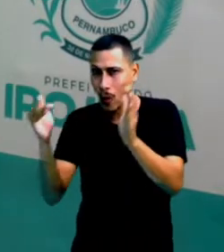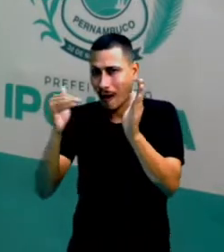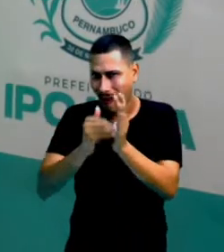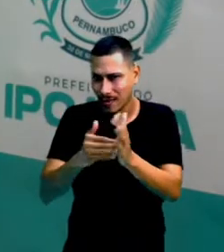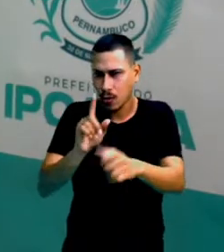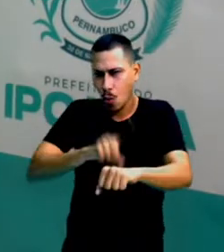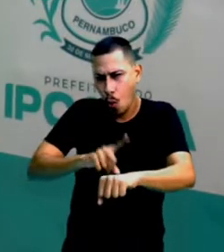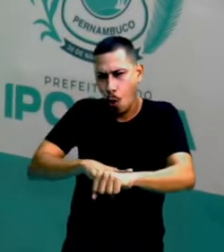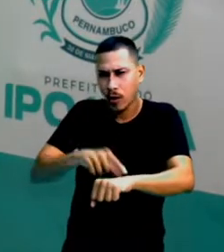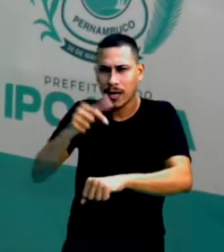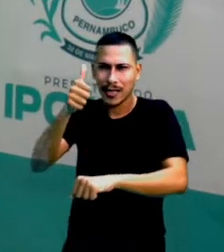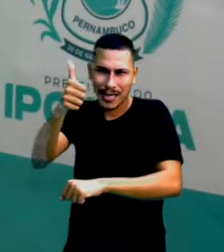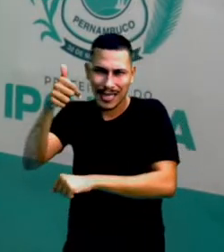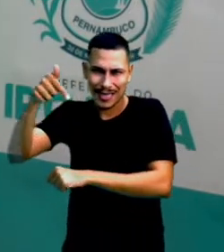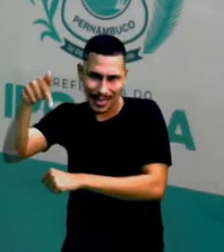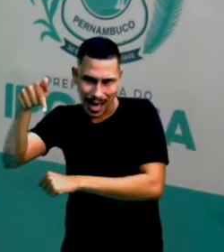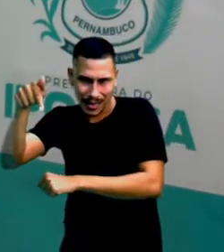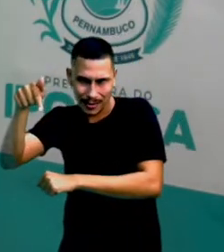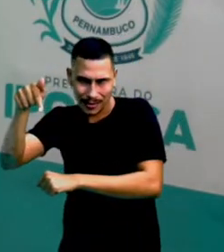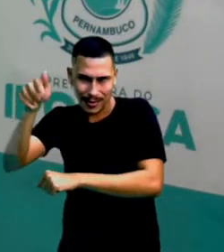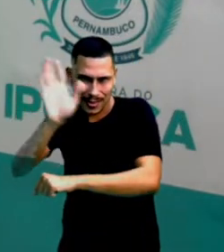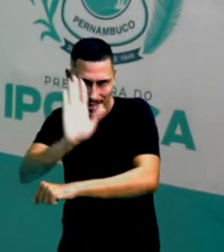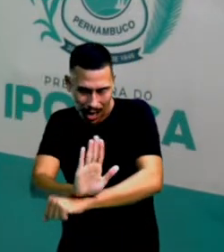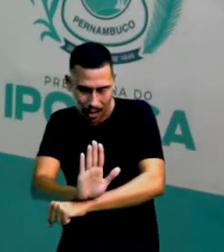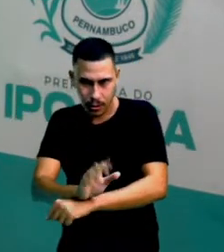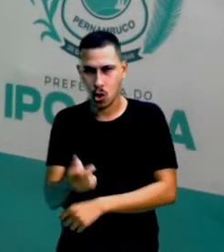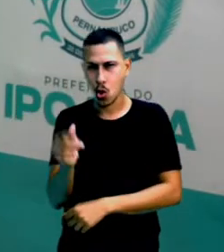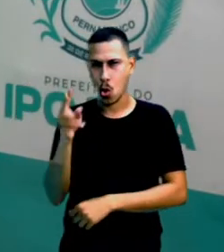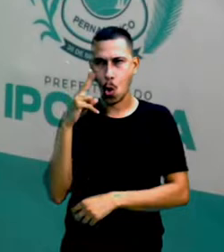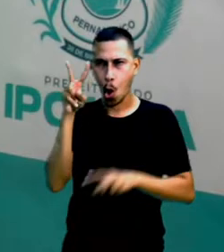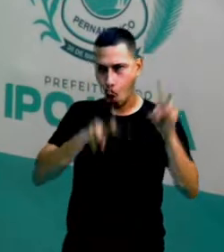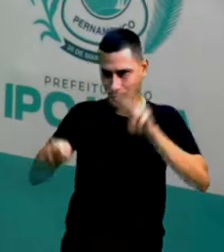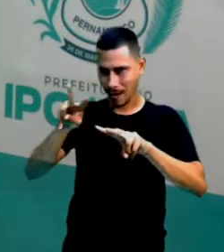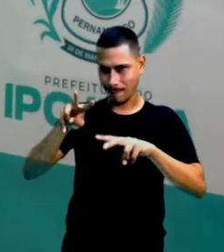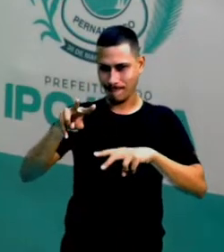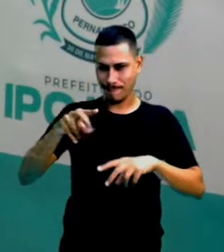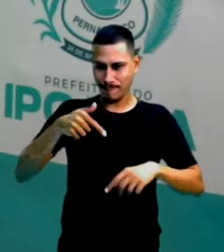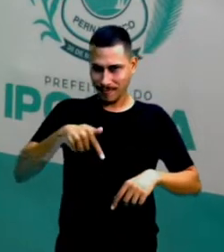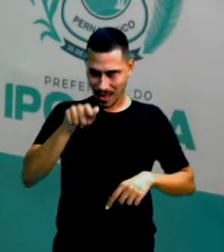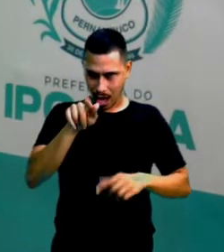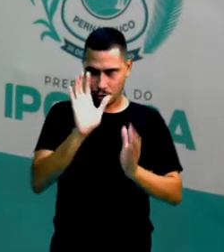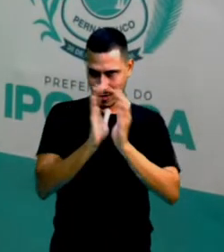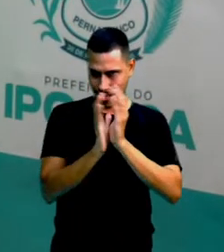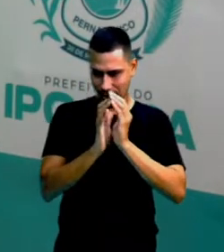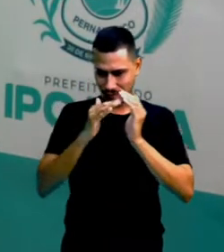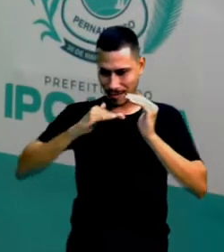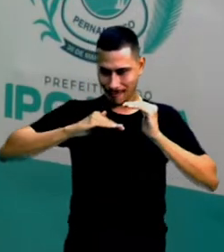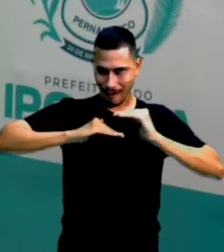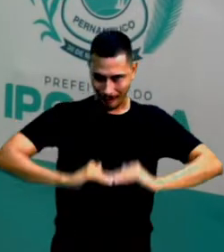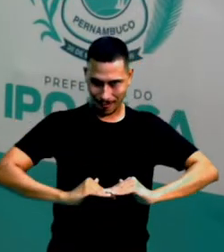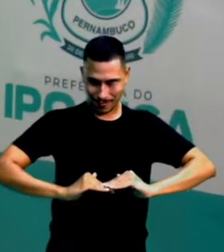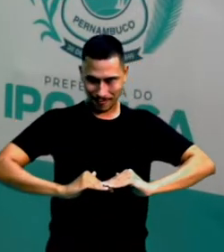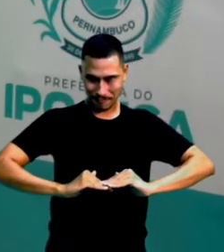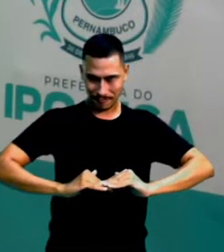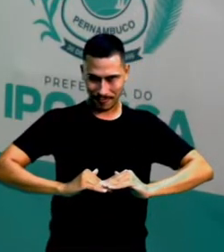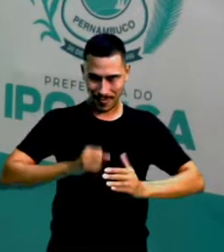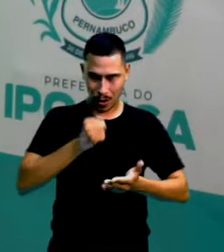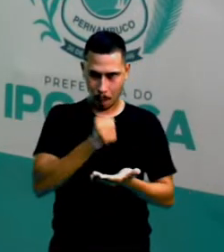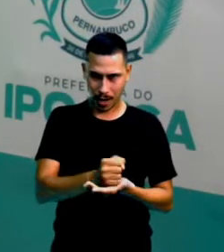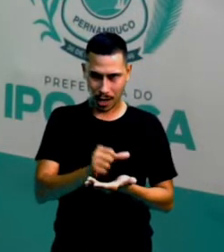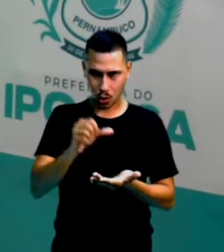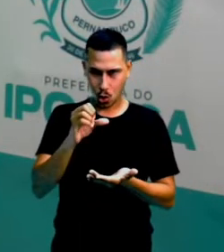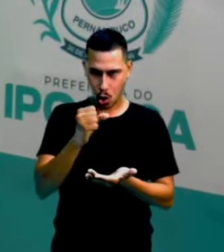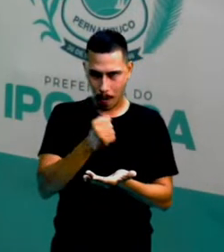Marco Zero, aí tem o braço de mar, por onde os navios passavam, porque ali era uma zona portuária, ok?